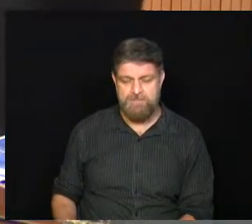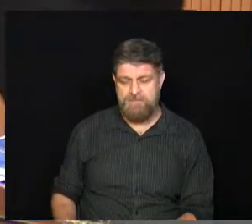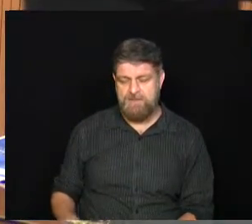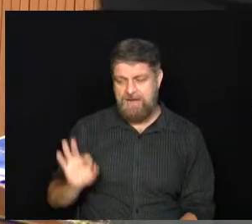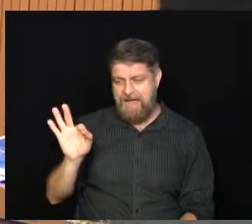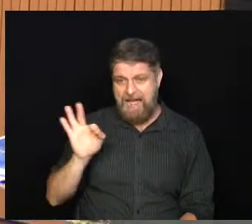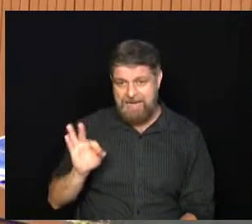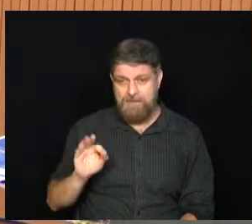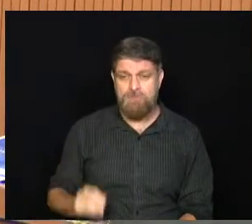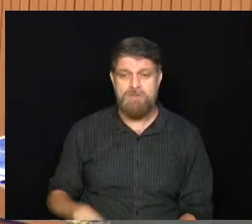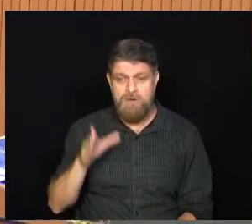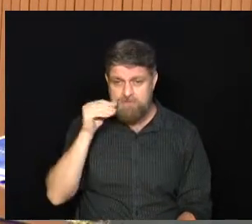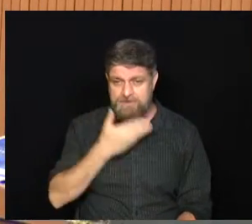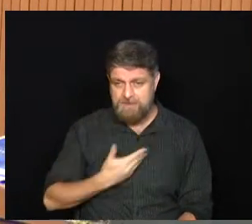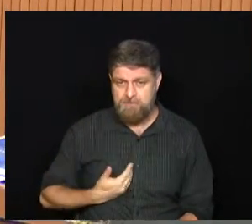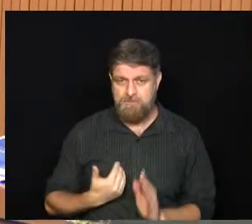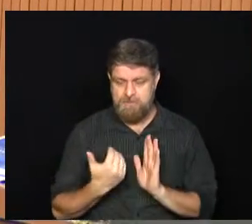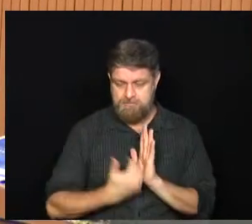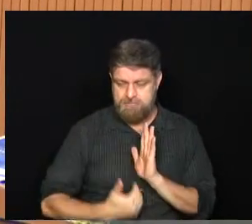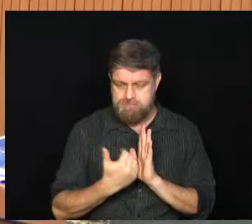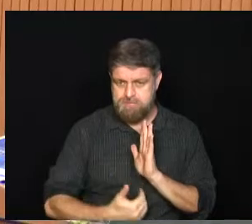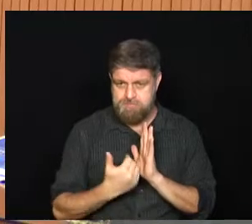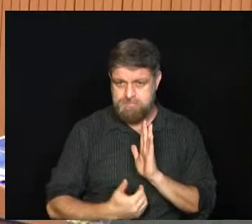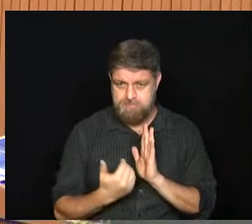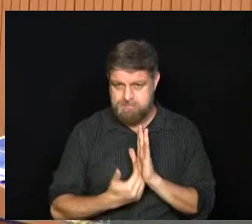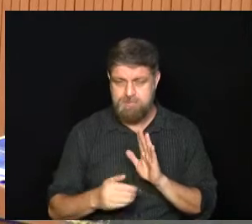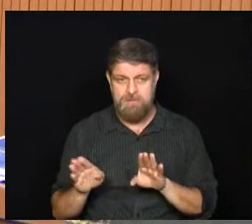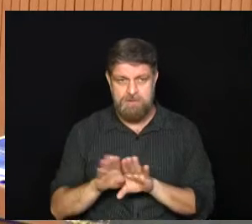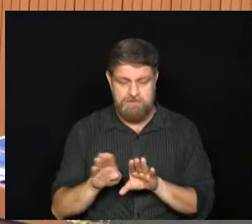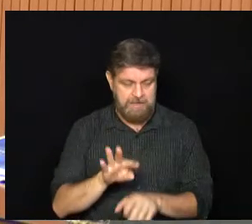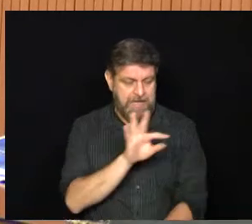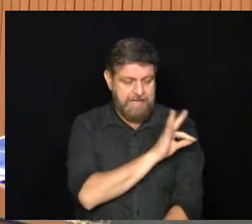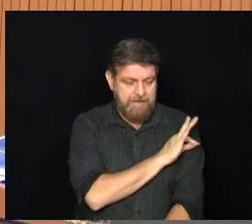dos servidores e também da contribuição patronal